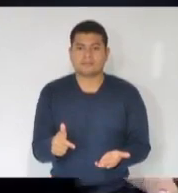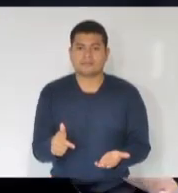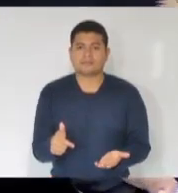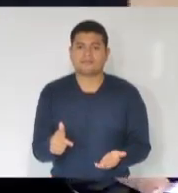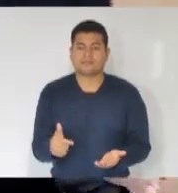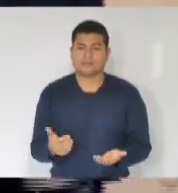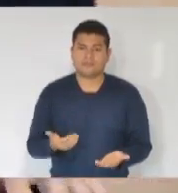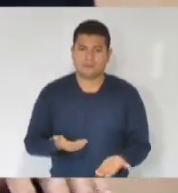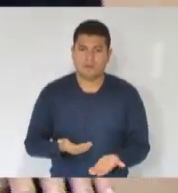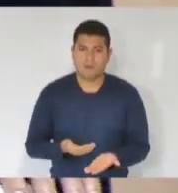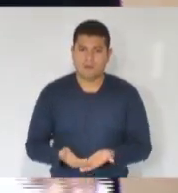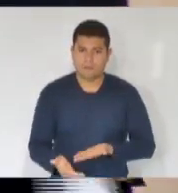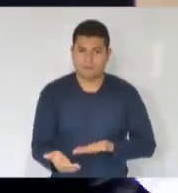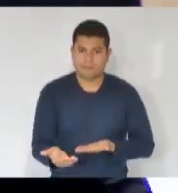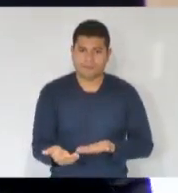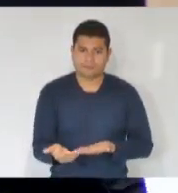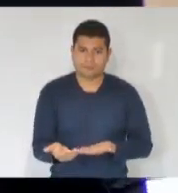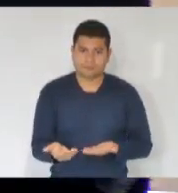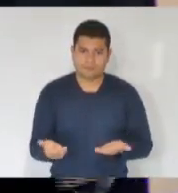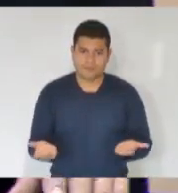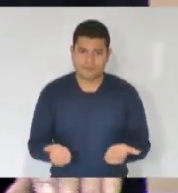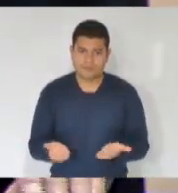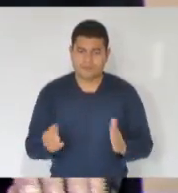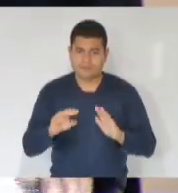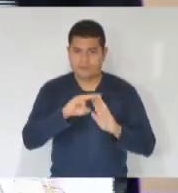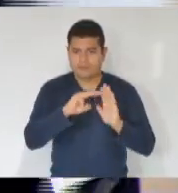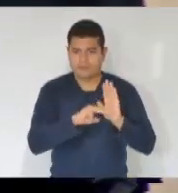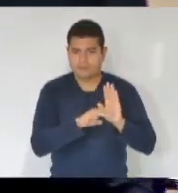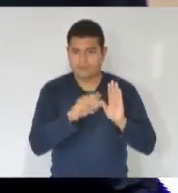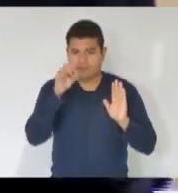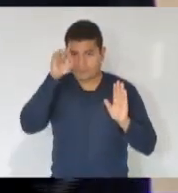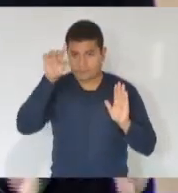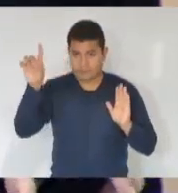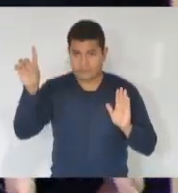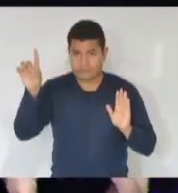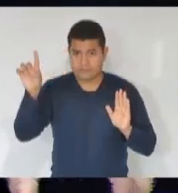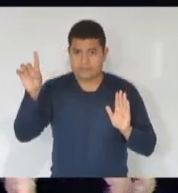Passamos, então, à ordem do dia.